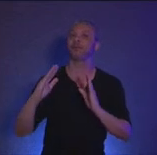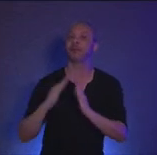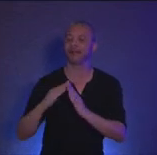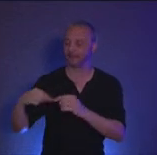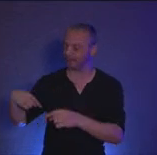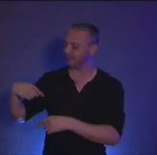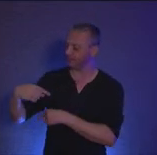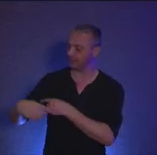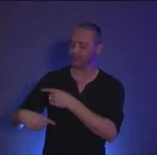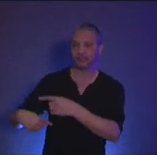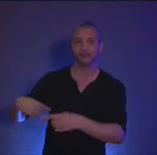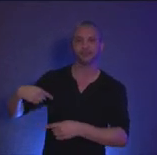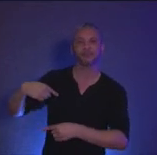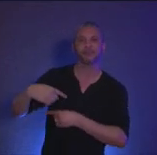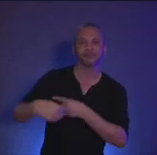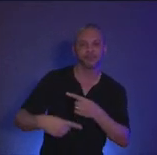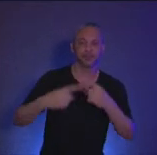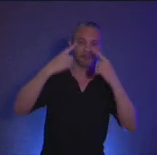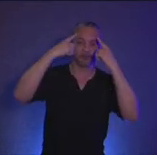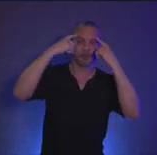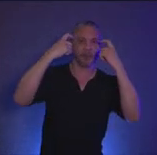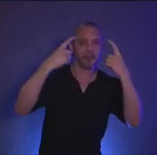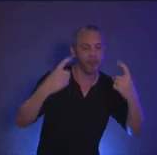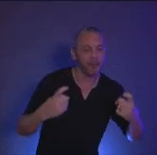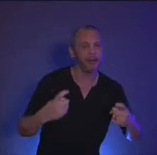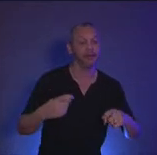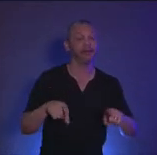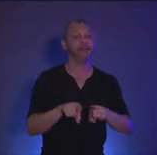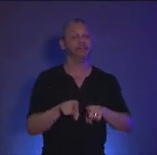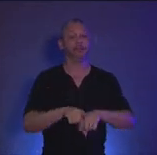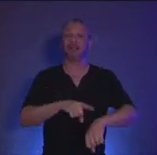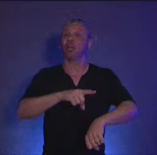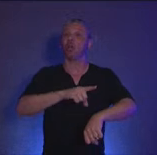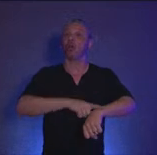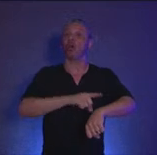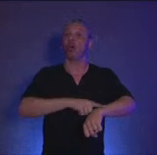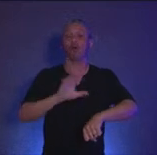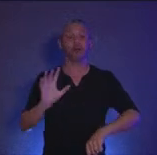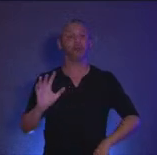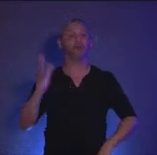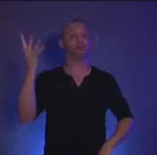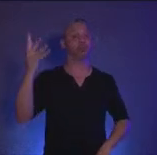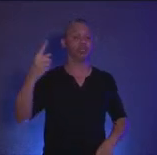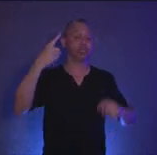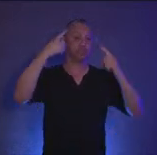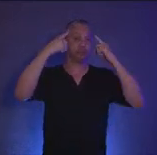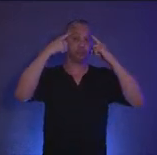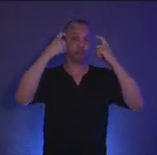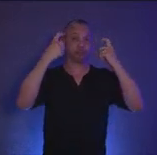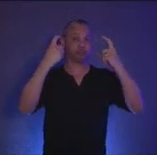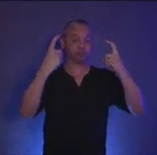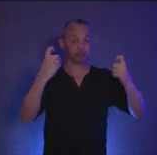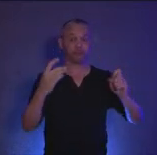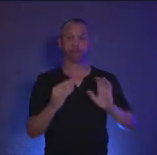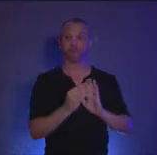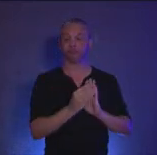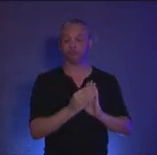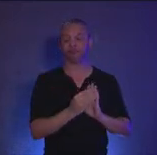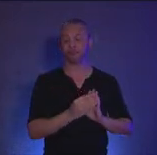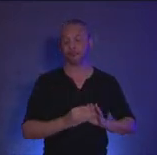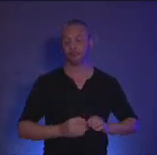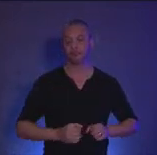como ela passa de geração para geração, os horários dessas... Vixe, ficou errado